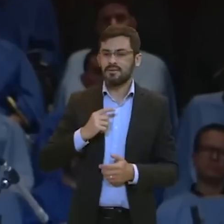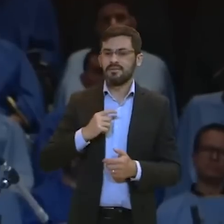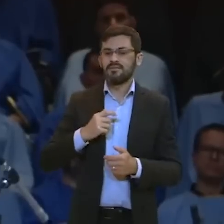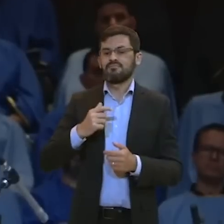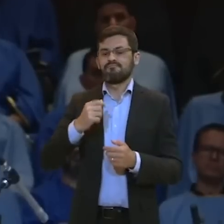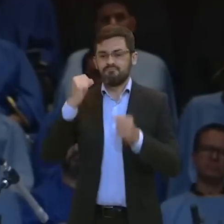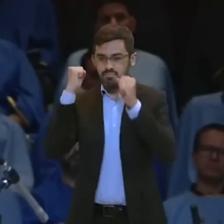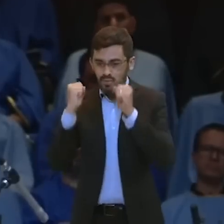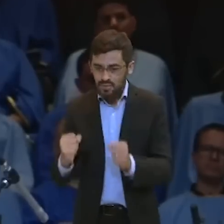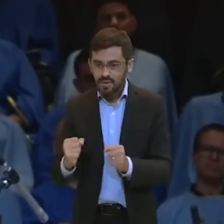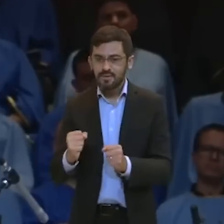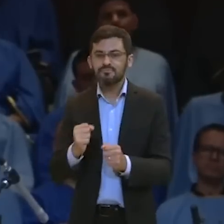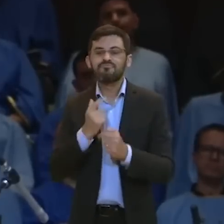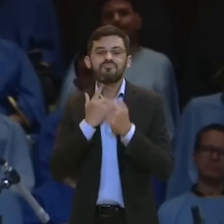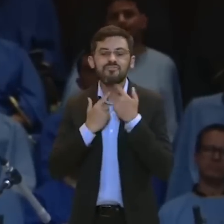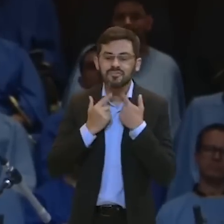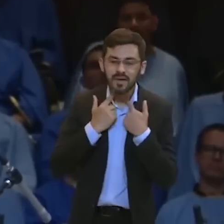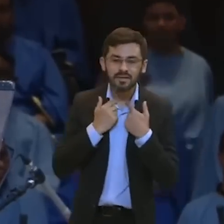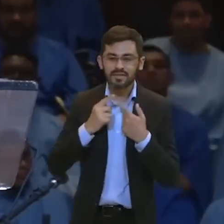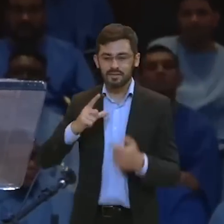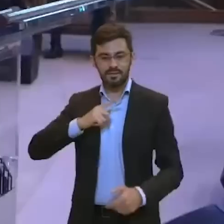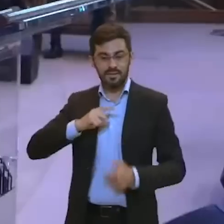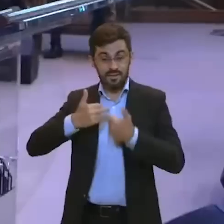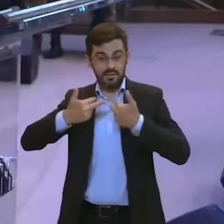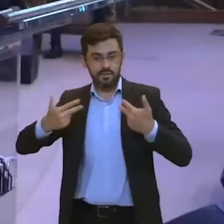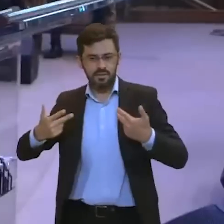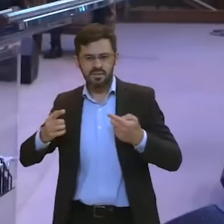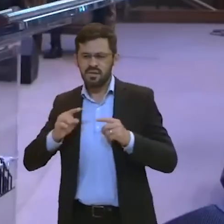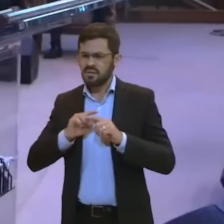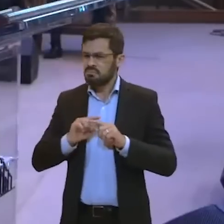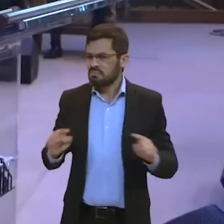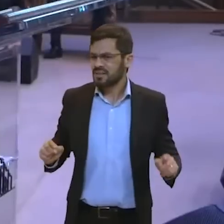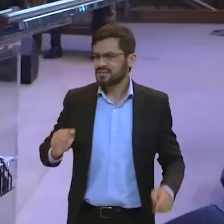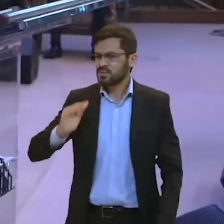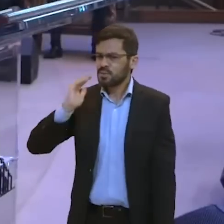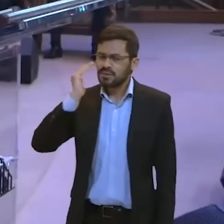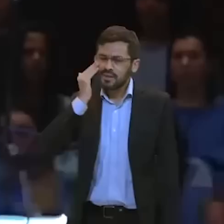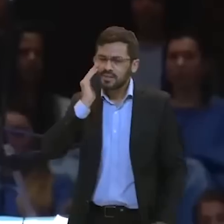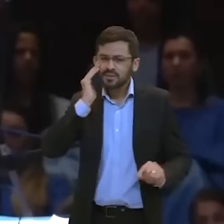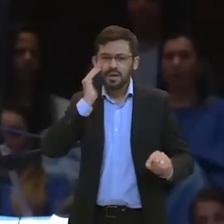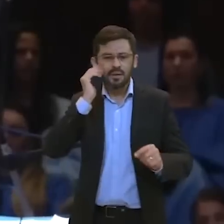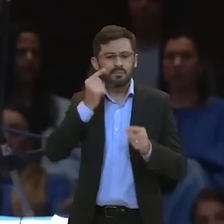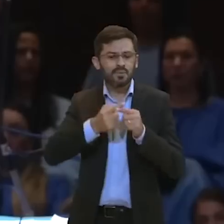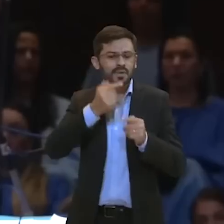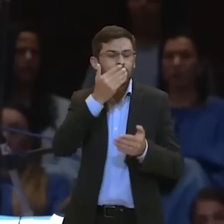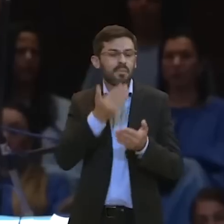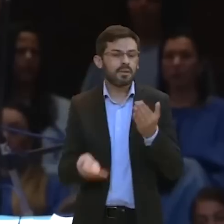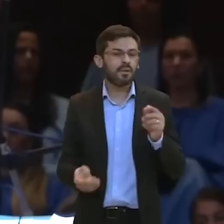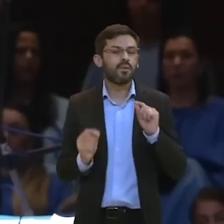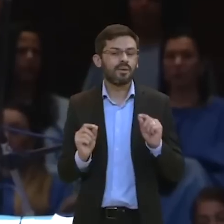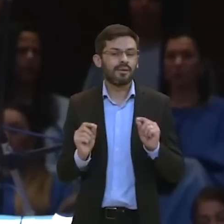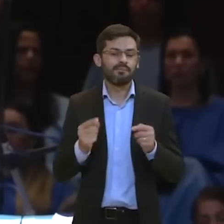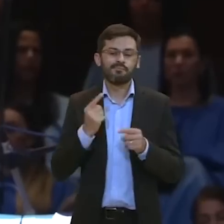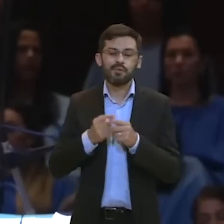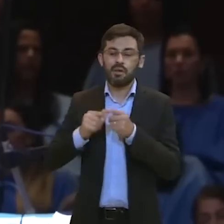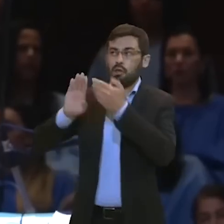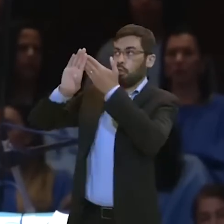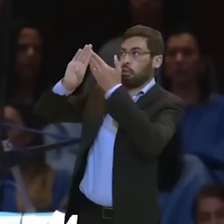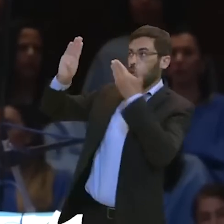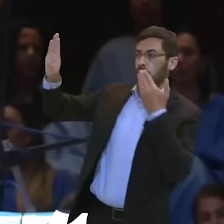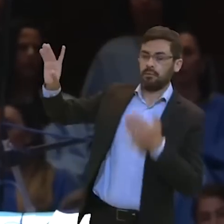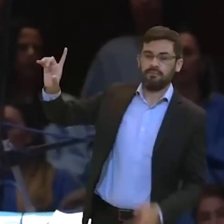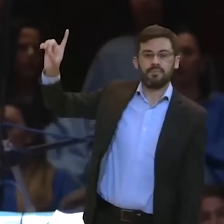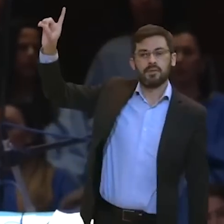poder e prazer. Mas ele não entendia que a sua derrota vinha porque ele tinha se afastado de Deus,